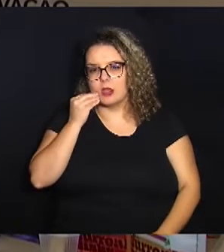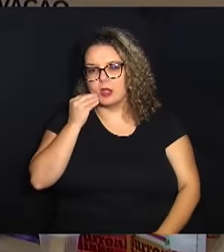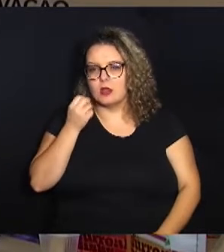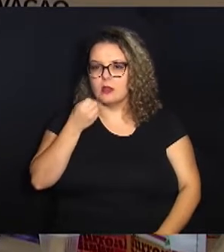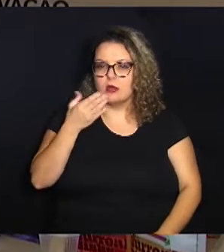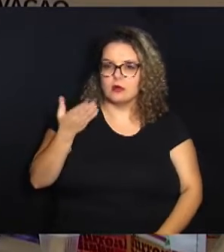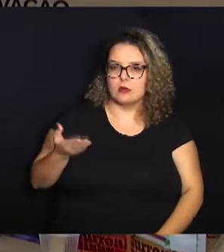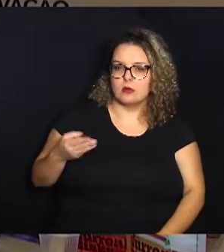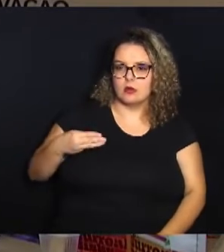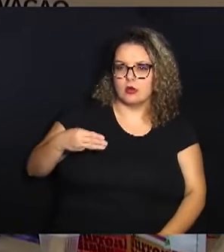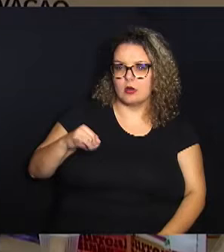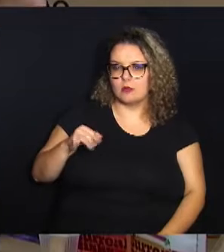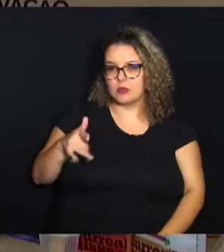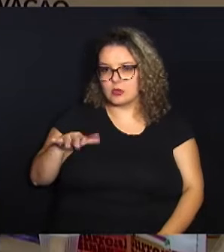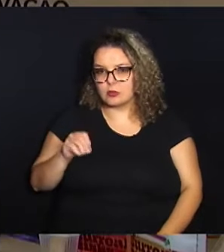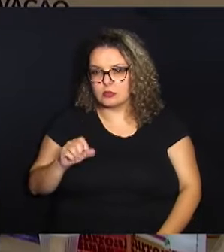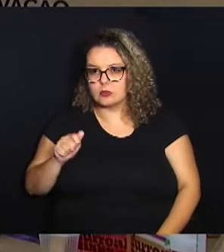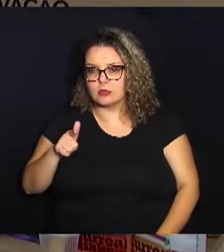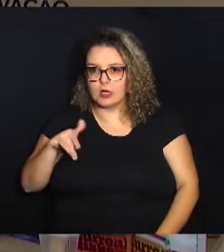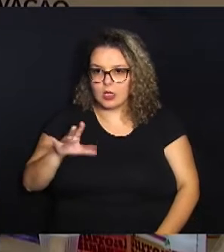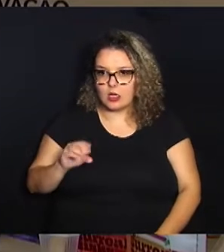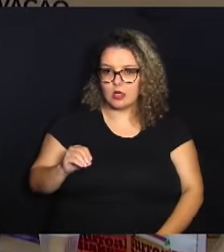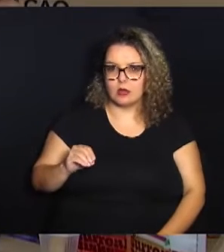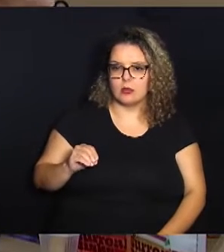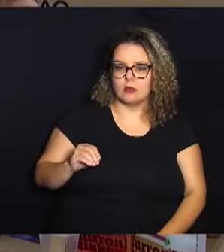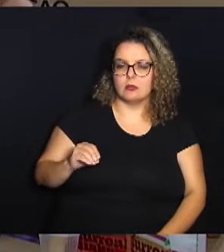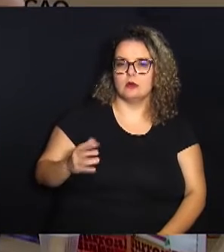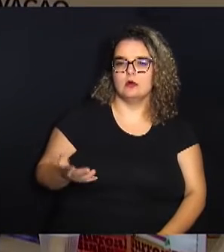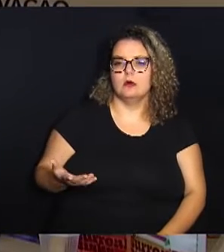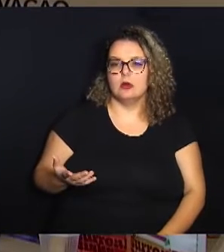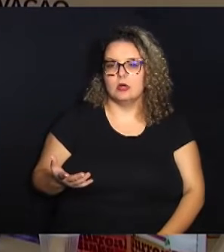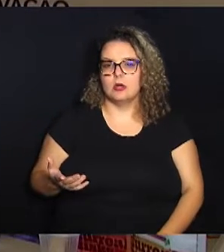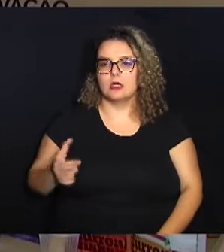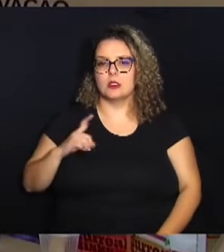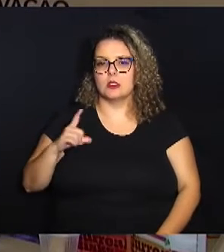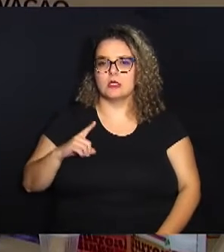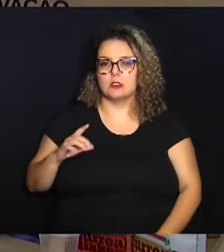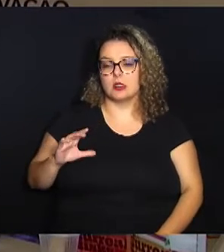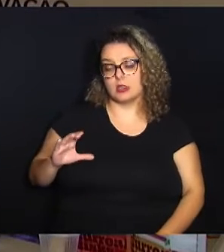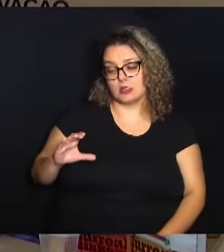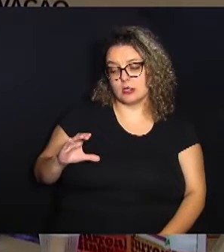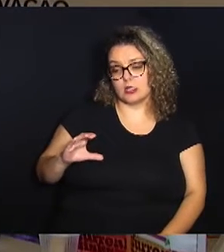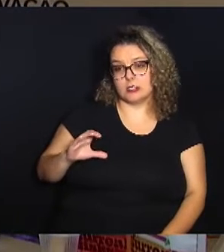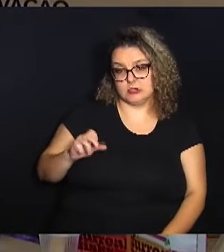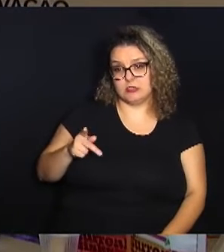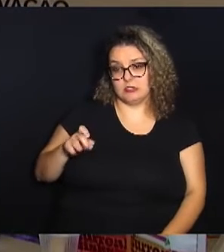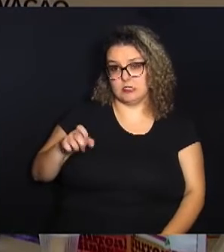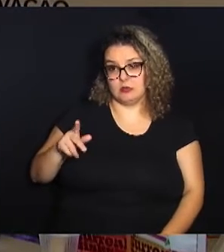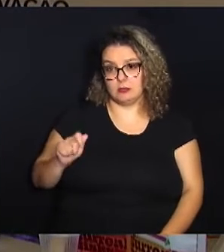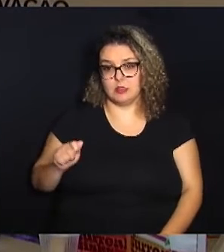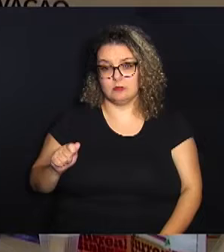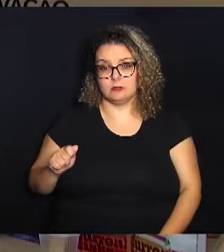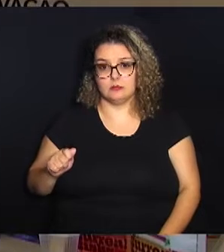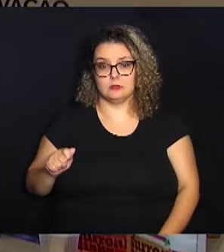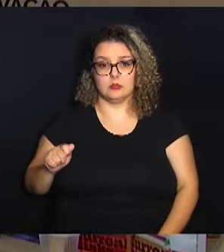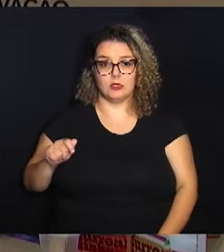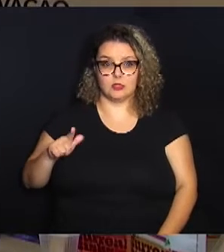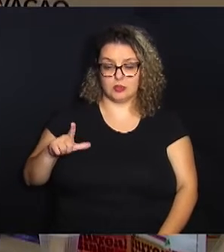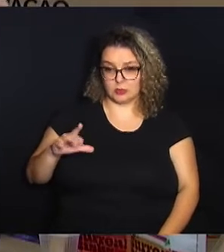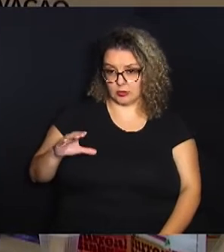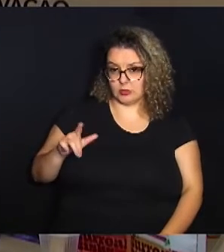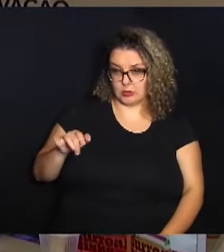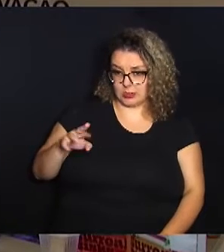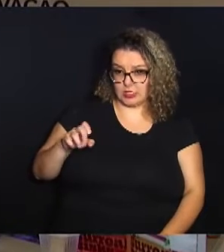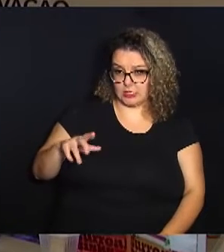com a microalga que tem a cepa reconhecida pela Anvisa, clorela. A gente foi, testou, chegamos no produto legal, daí a gente